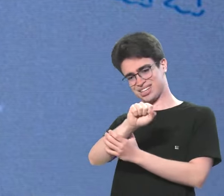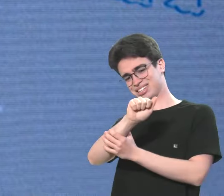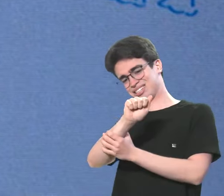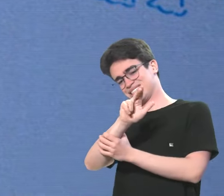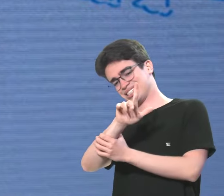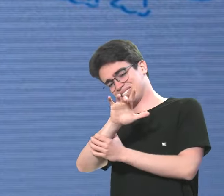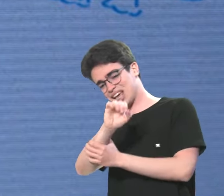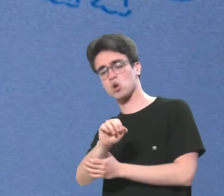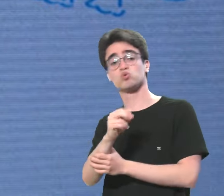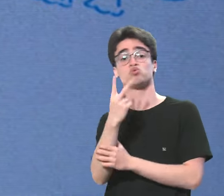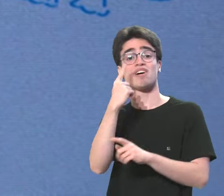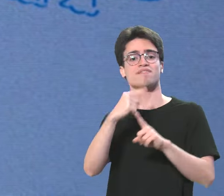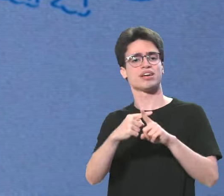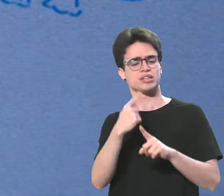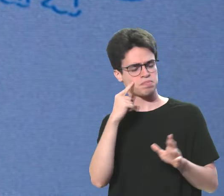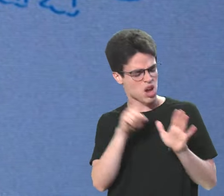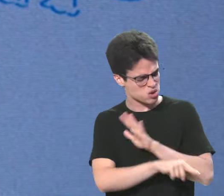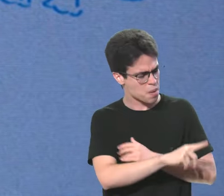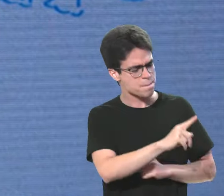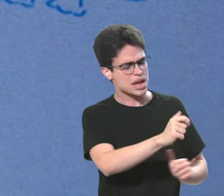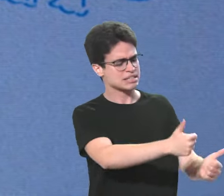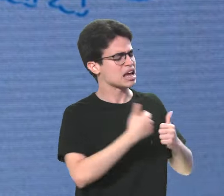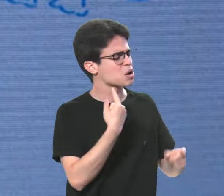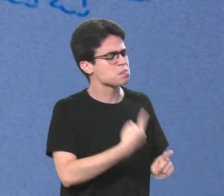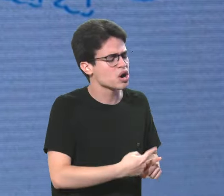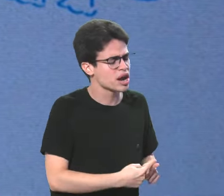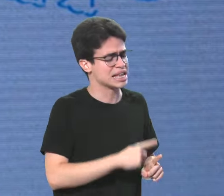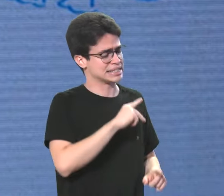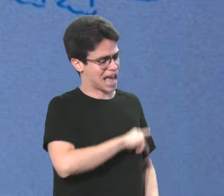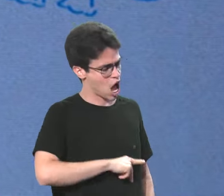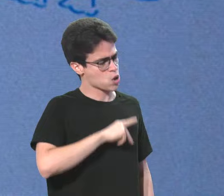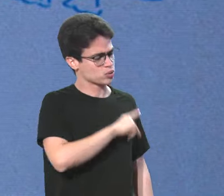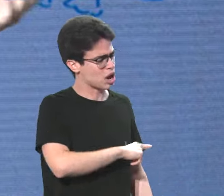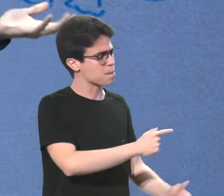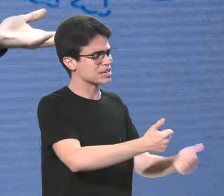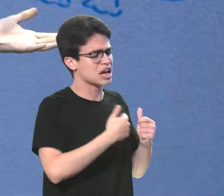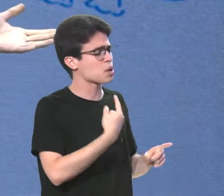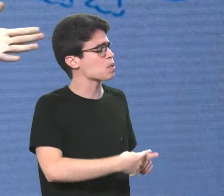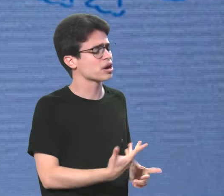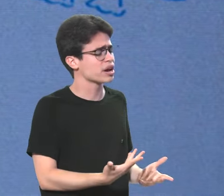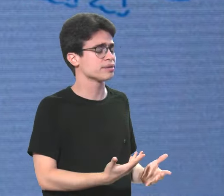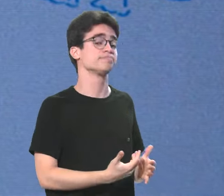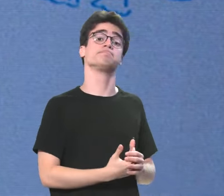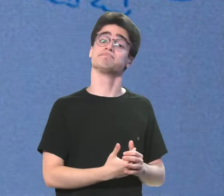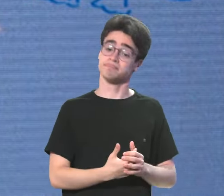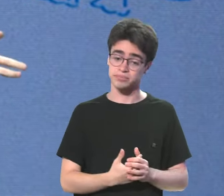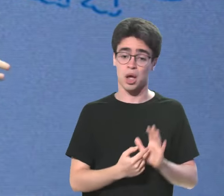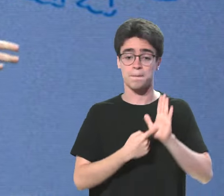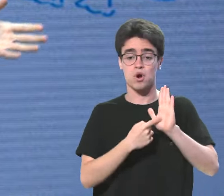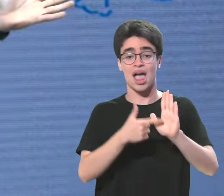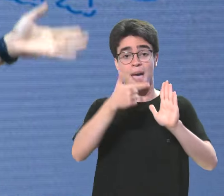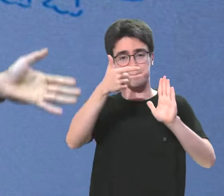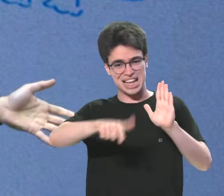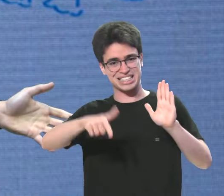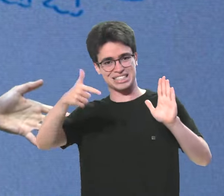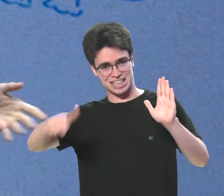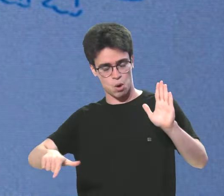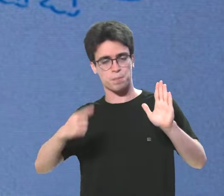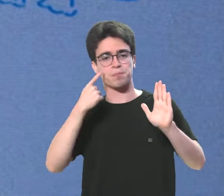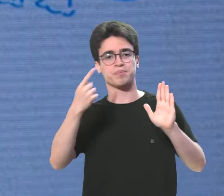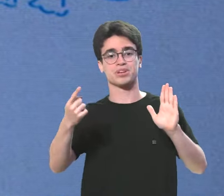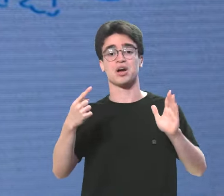vezes Saulo Saulo porque me persegues essa repetição como algumas vezes foi retratada no antigo